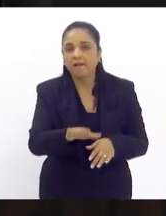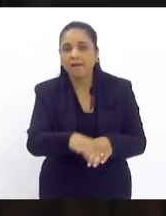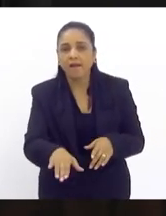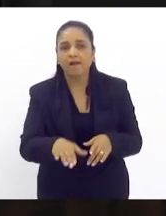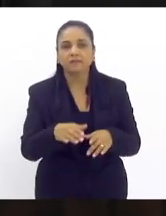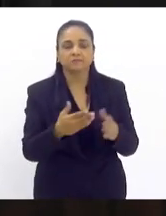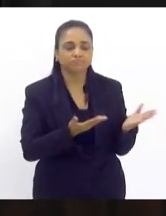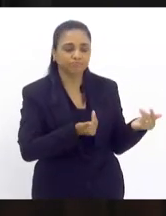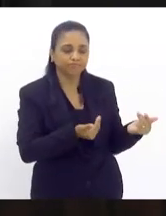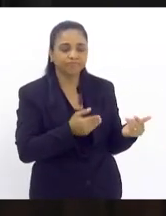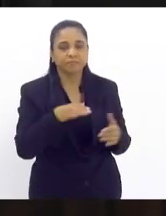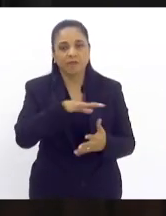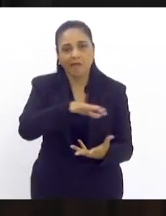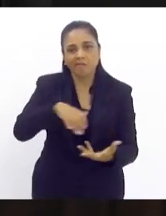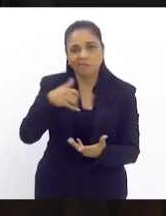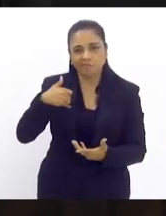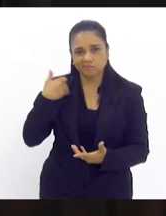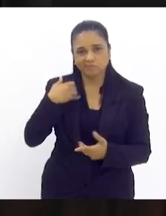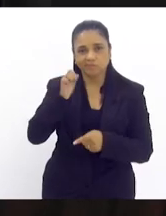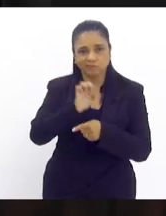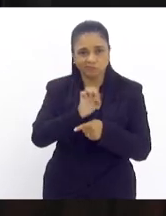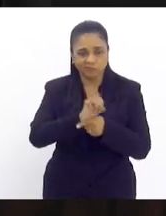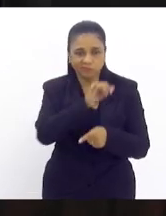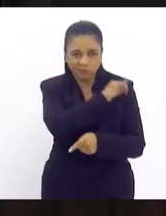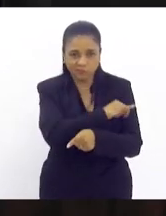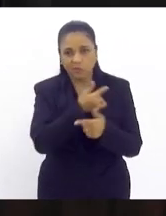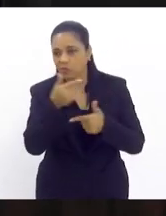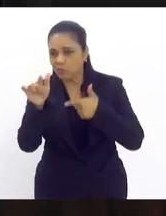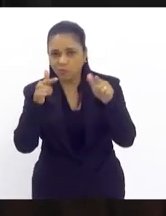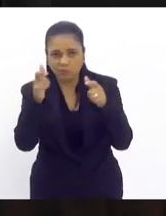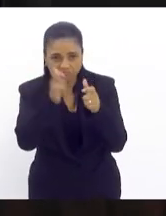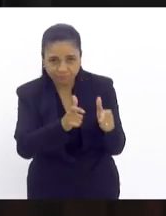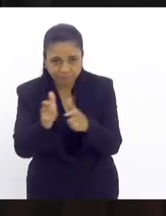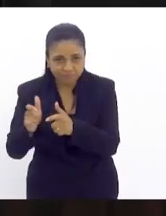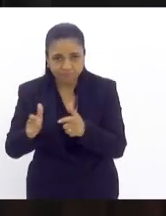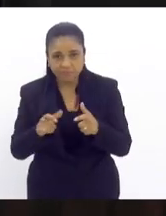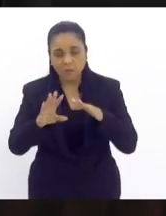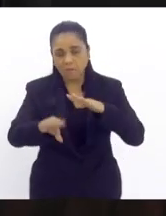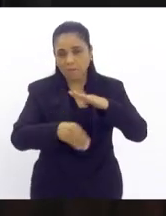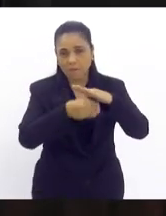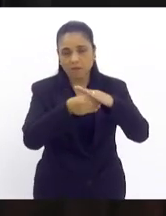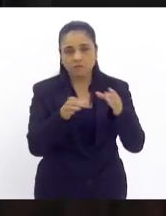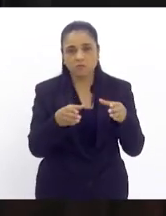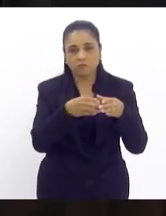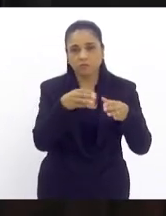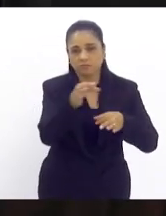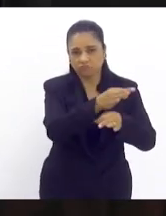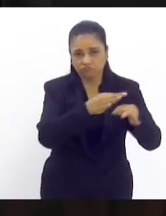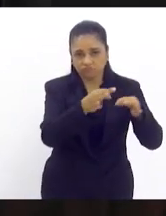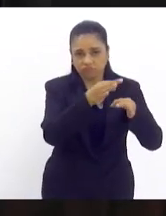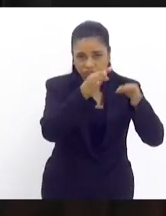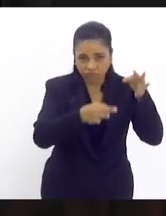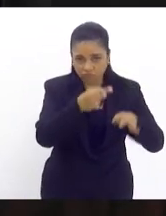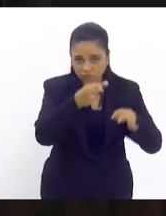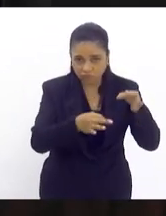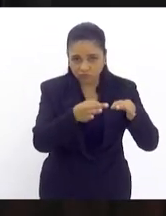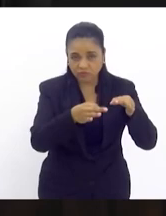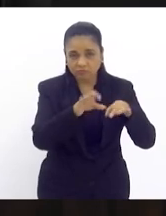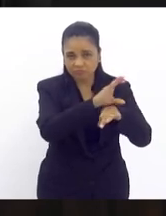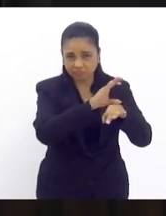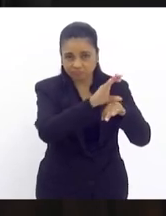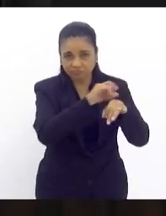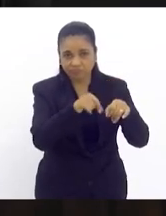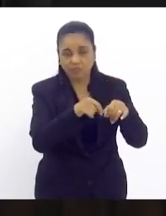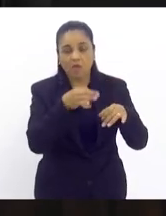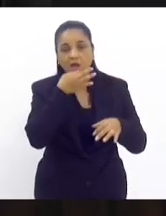âmbito do Estado do Rio de Janeiro e dá outras providências, pendendo de pareceres das comissões Constituição e Justiça, de Assuntos